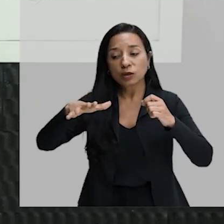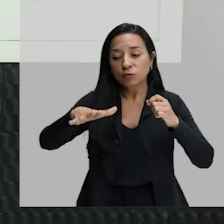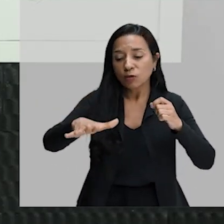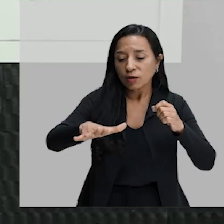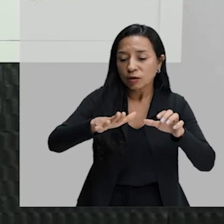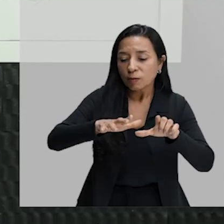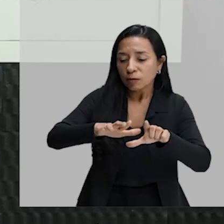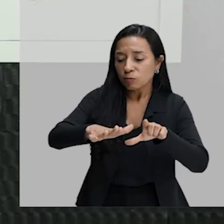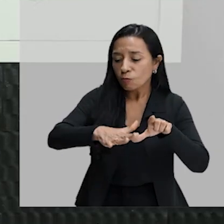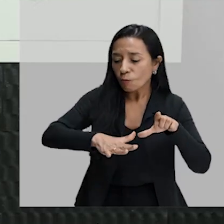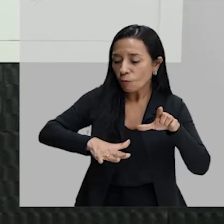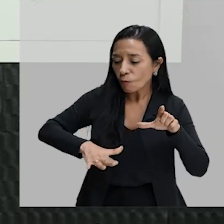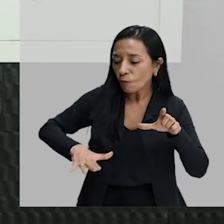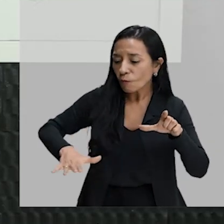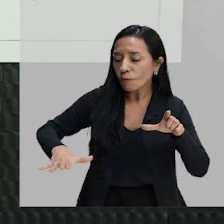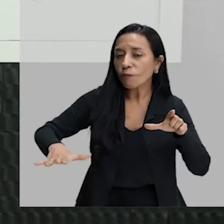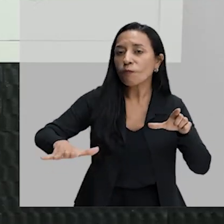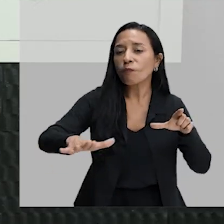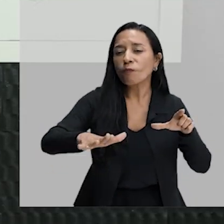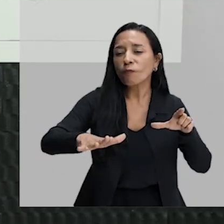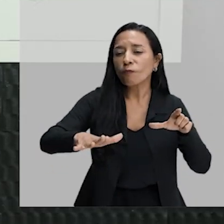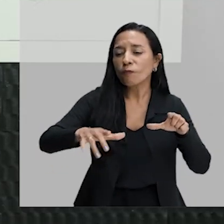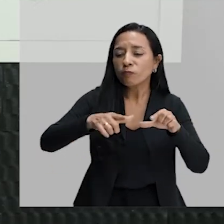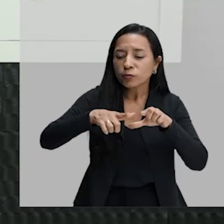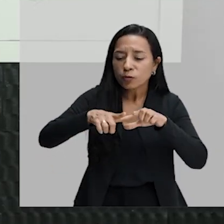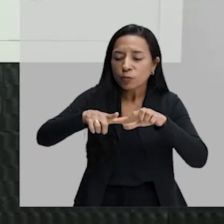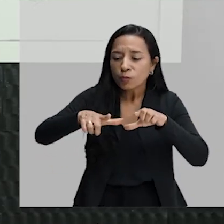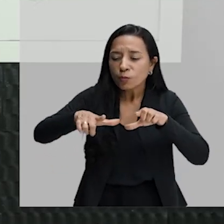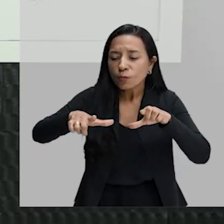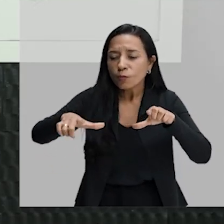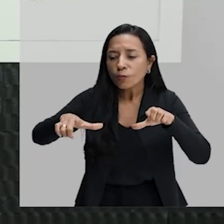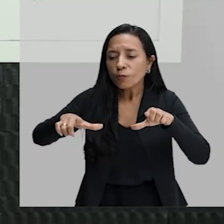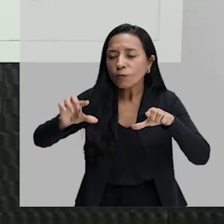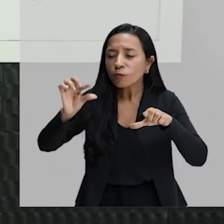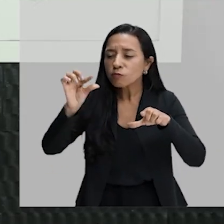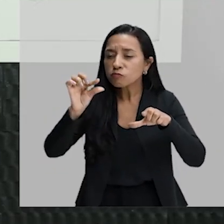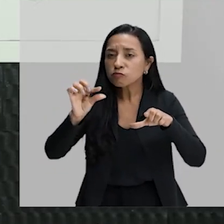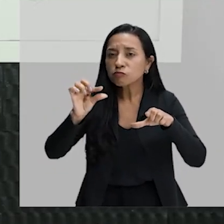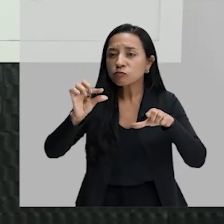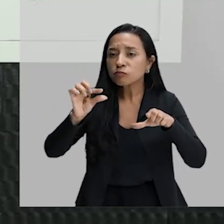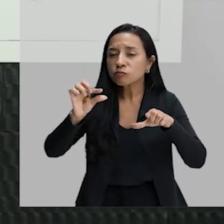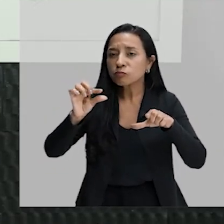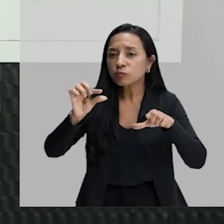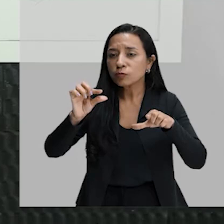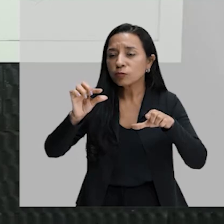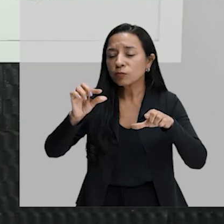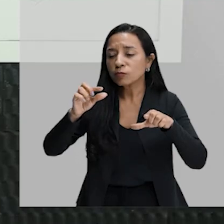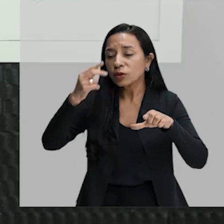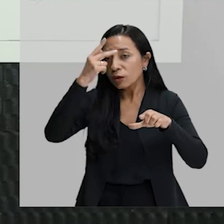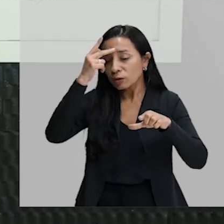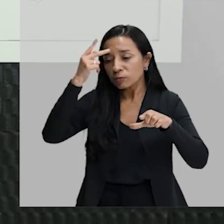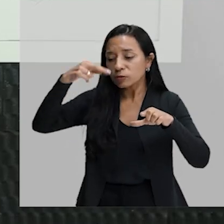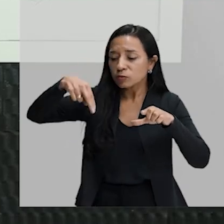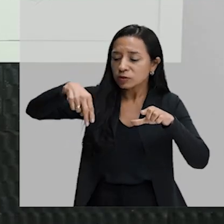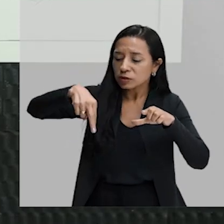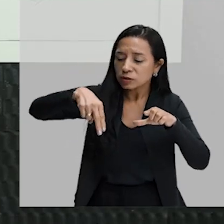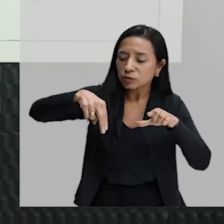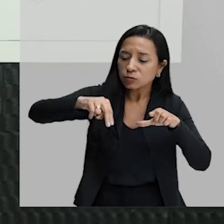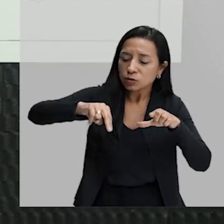que é muito fina, né? E as pessoas andando ali por cima elas podem quebrar e cair